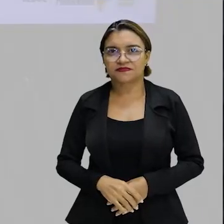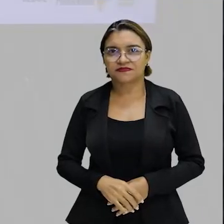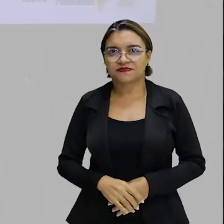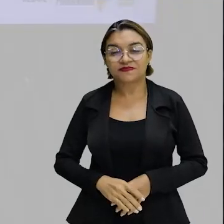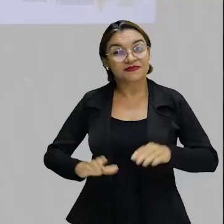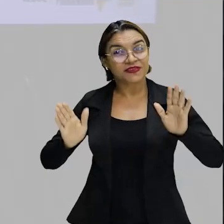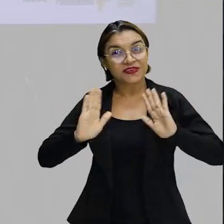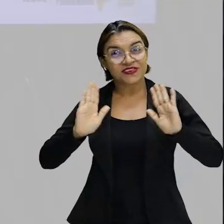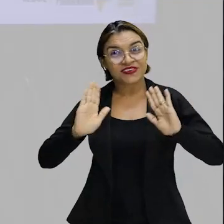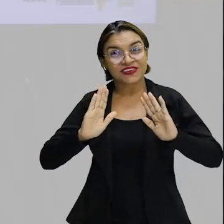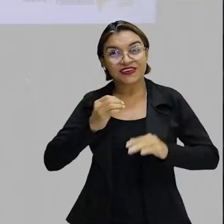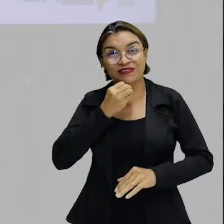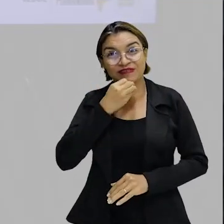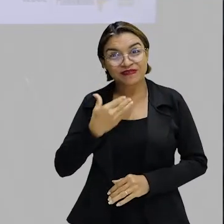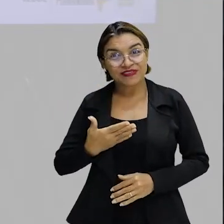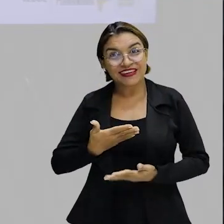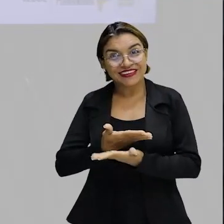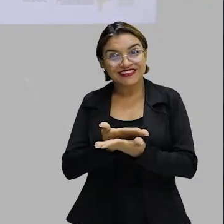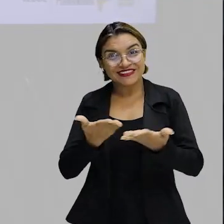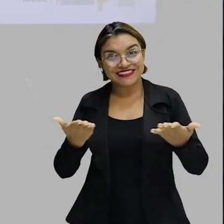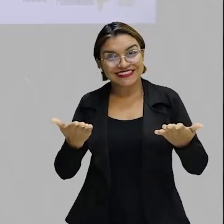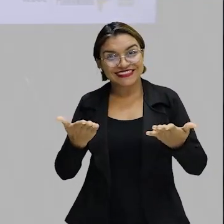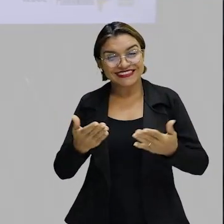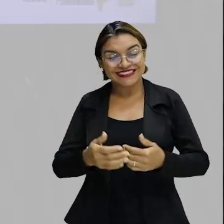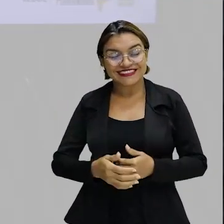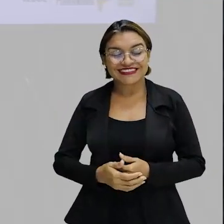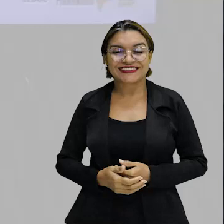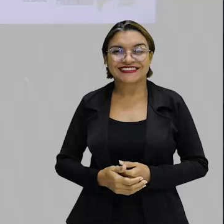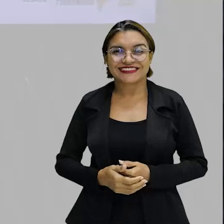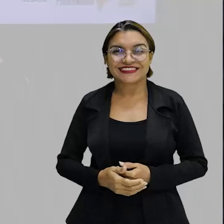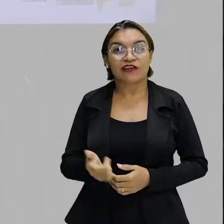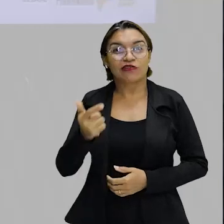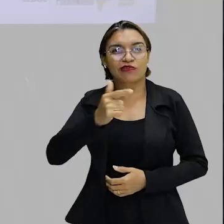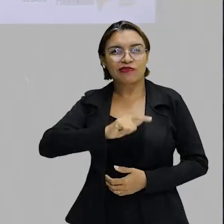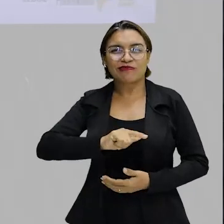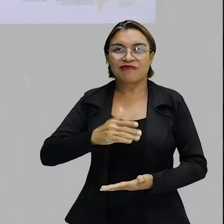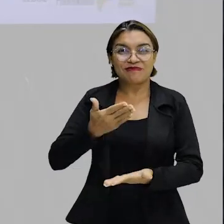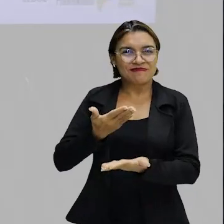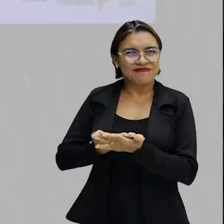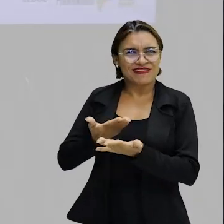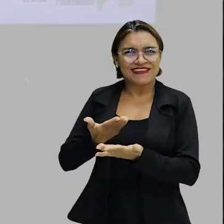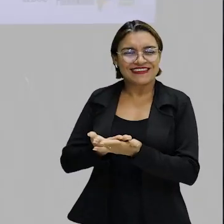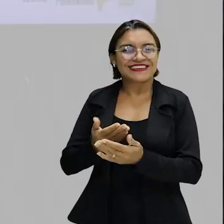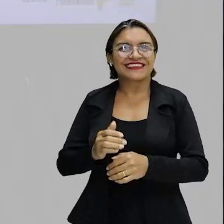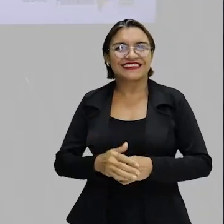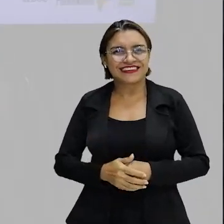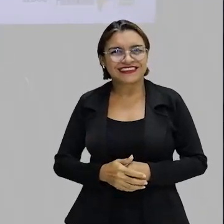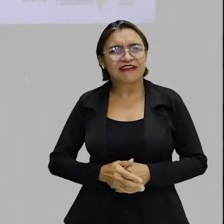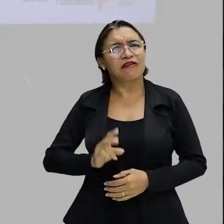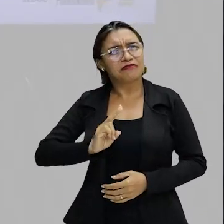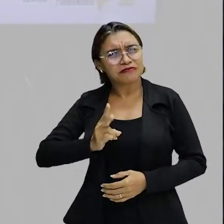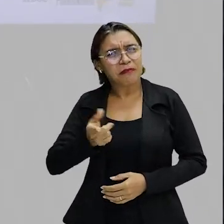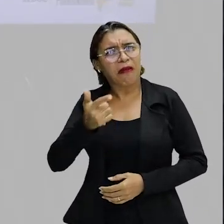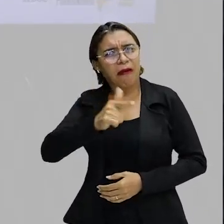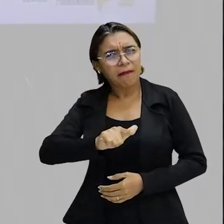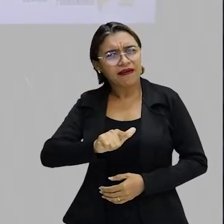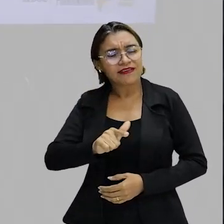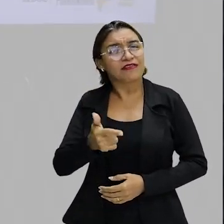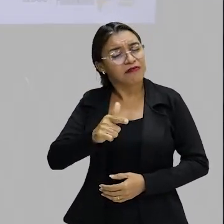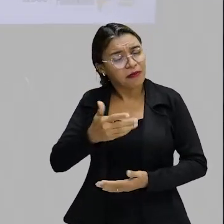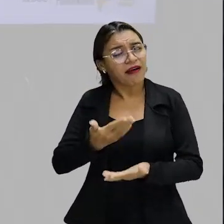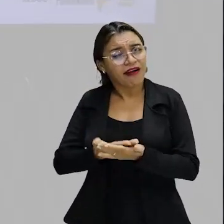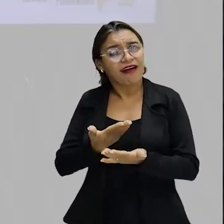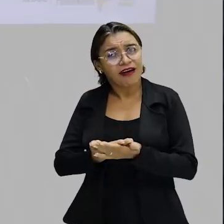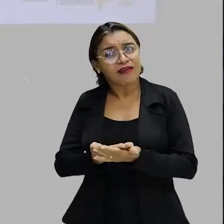Oi, chuchus, tudo bem com vocês? Mais uma aula! Toda aula eu falo isso, né? Mas é porque é mais uma aula mesmo, né?